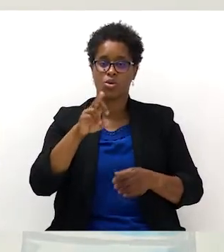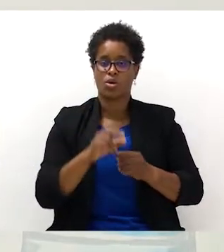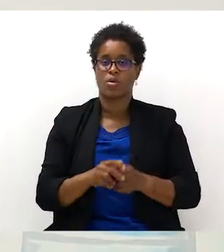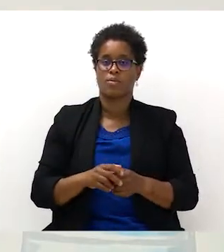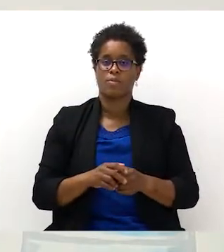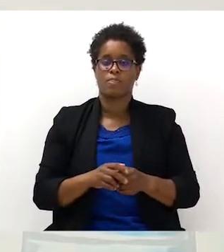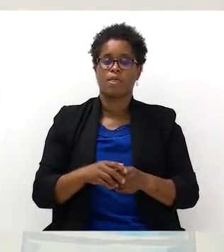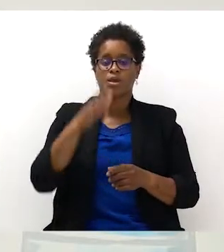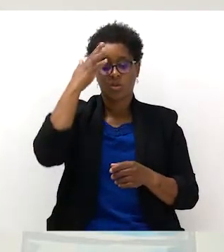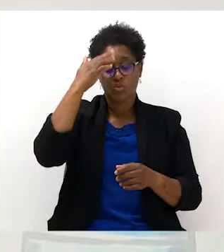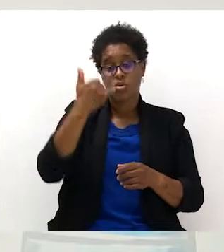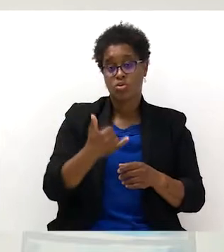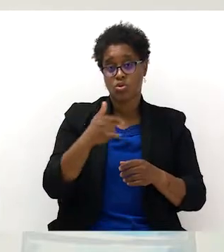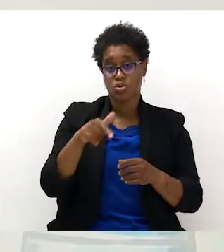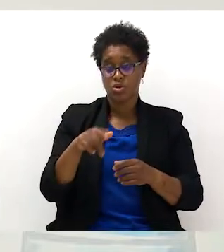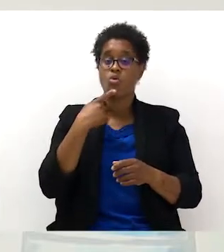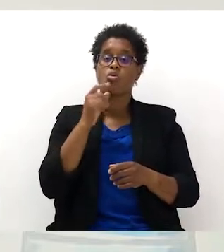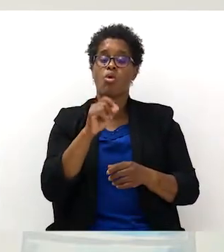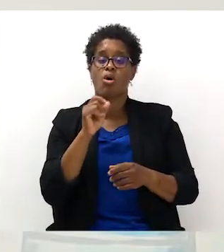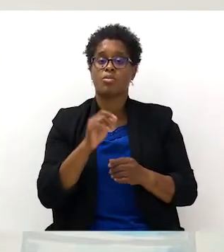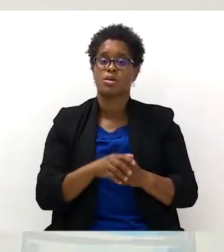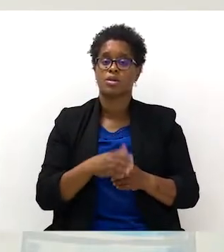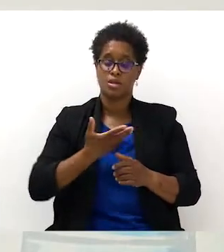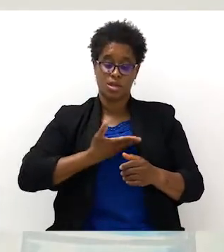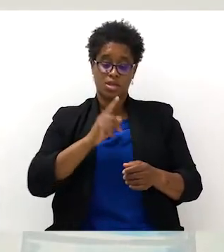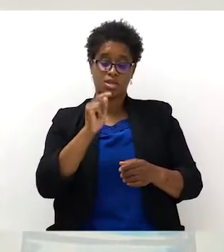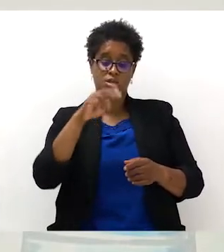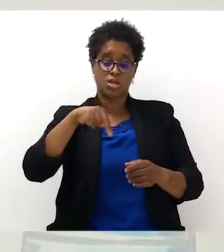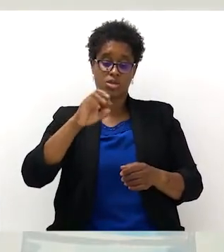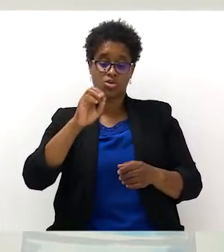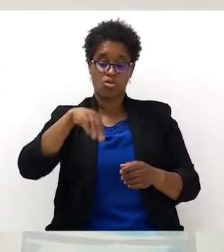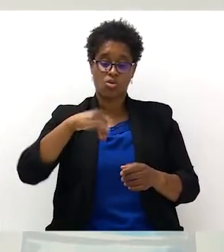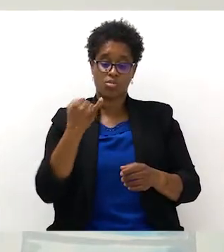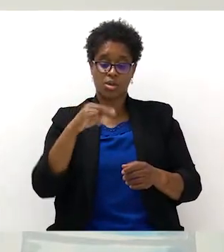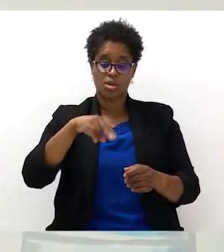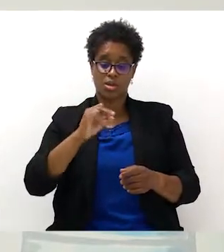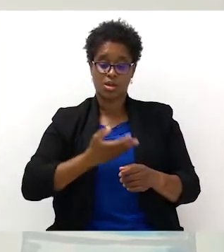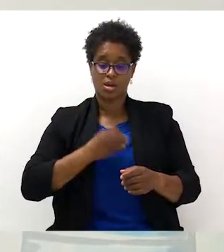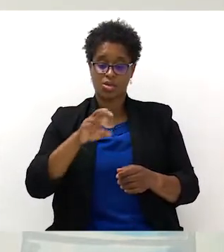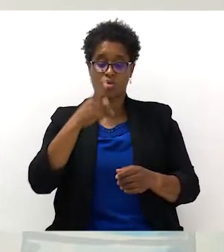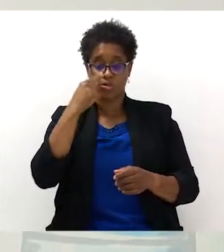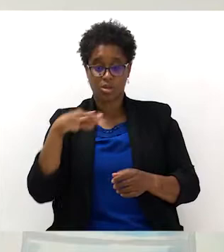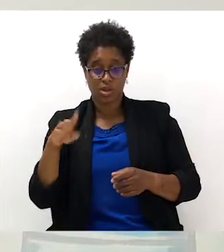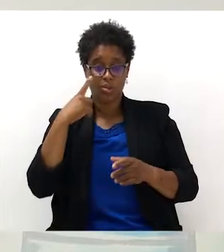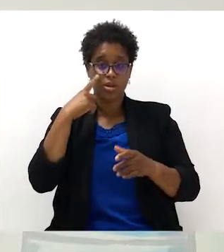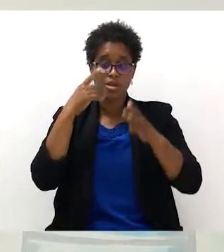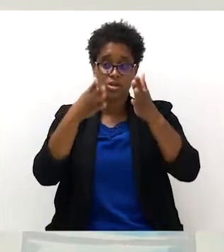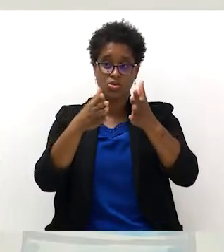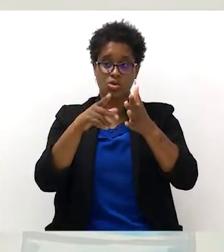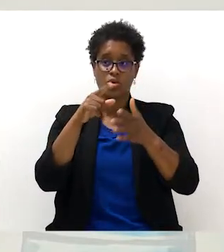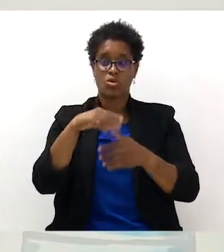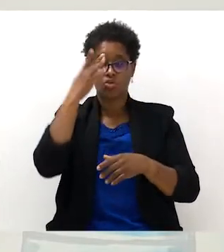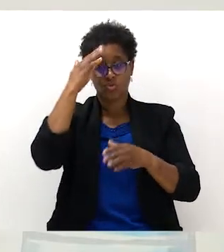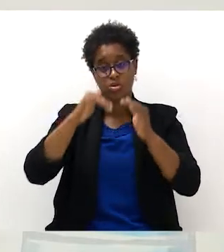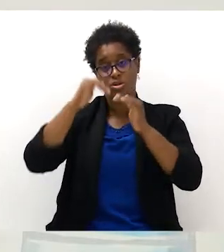E o número 2, damos um nome de denominador. Meninos, prestem atenção. O número